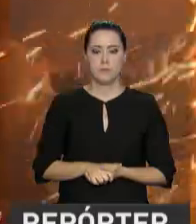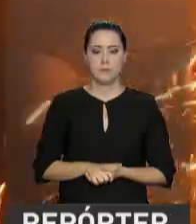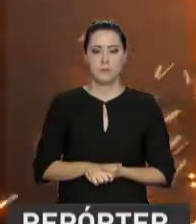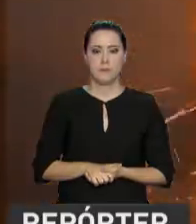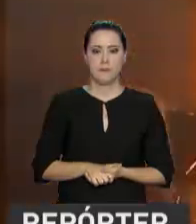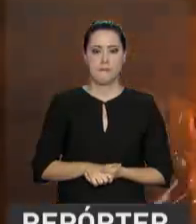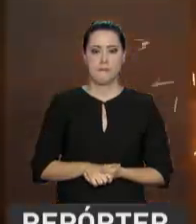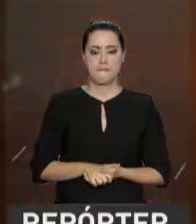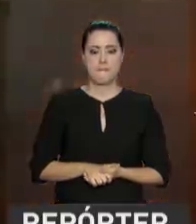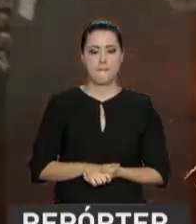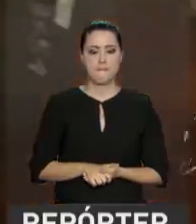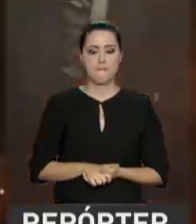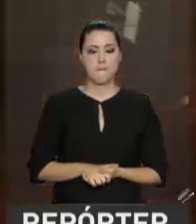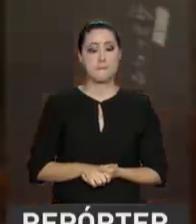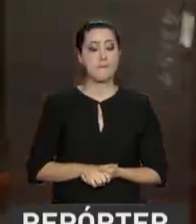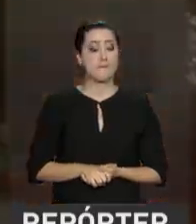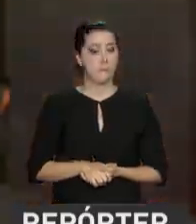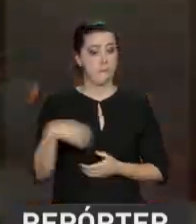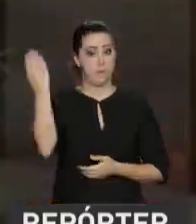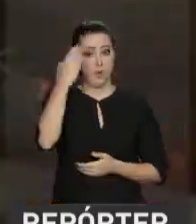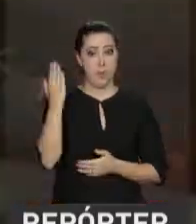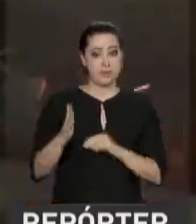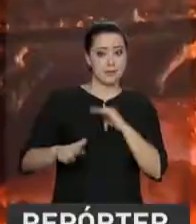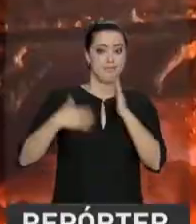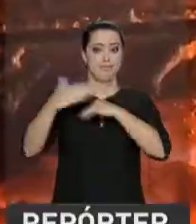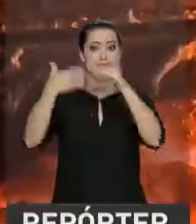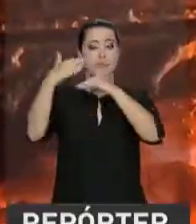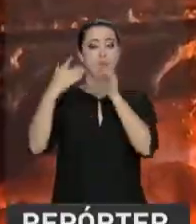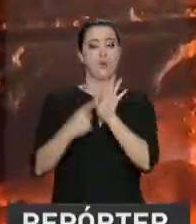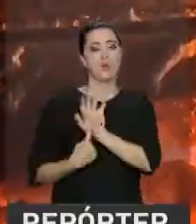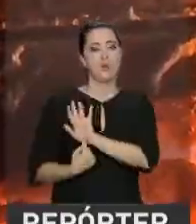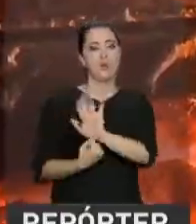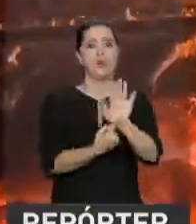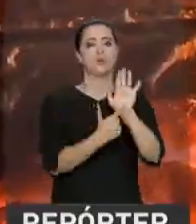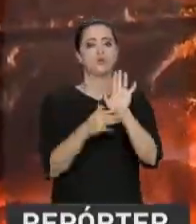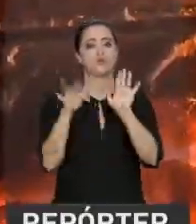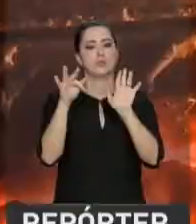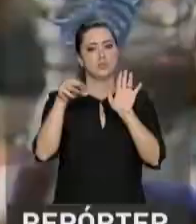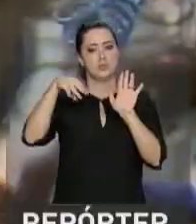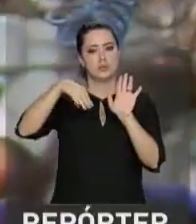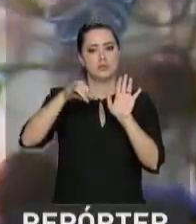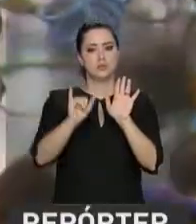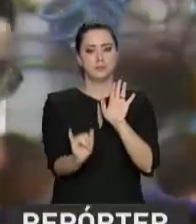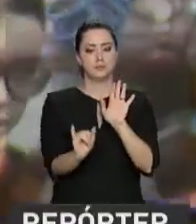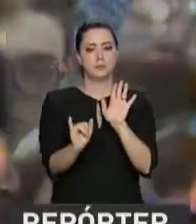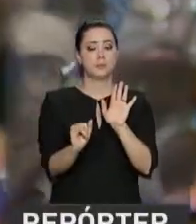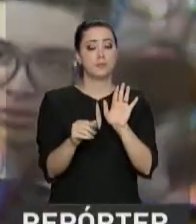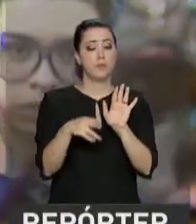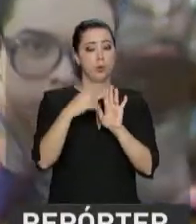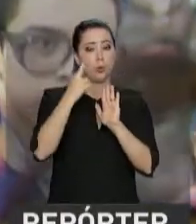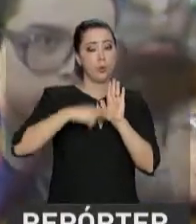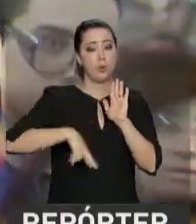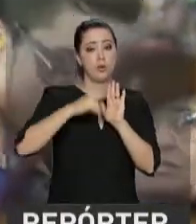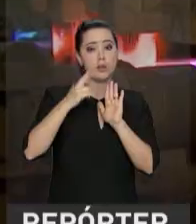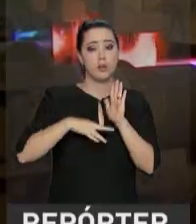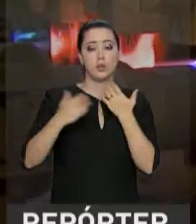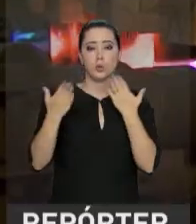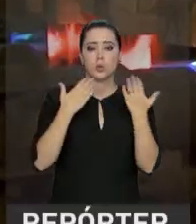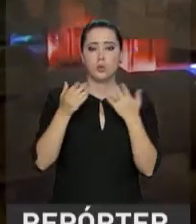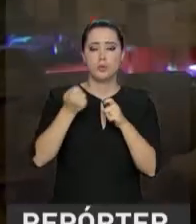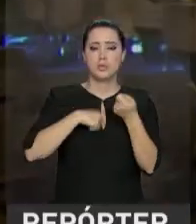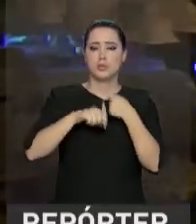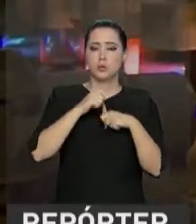o brasil em aceleração é o que revela o fundo monetário internacional no relatório panorama da economia